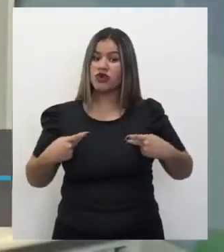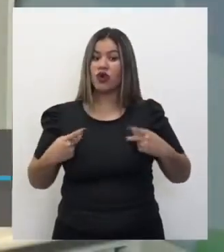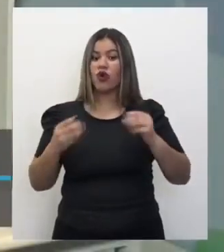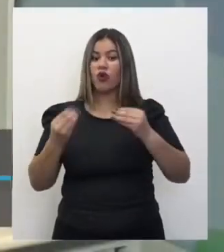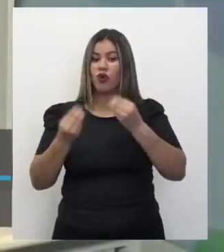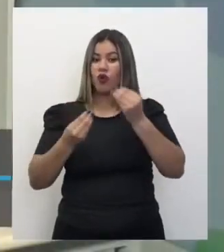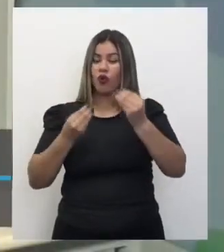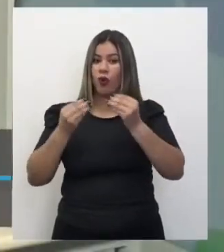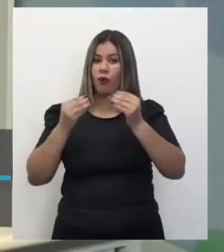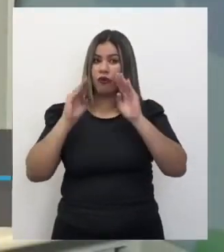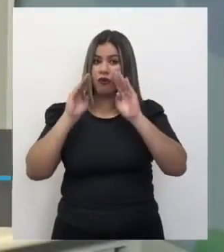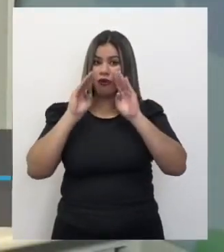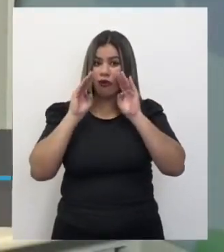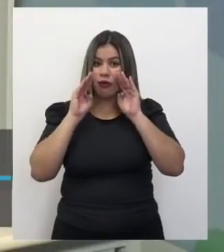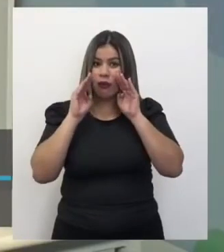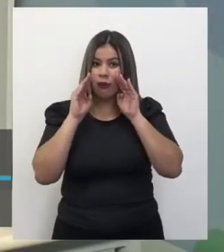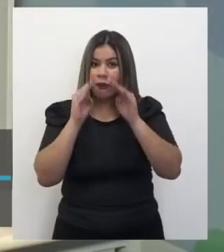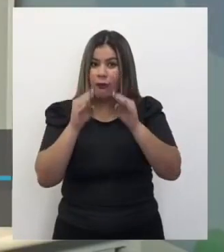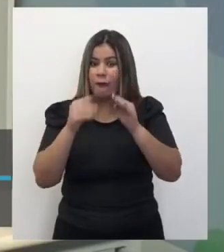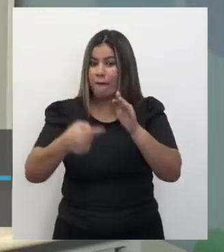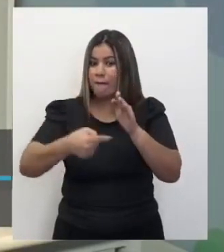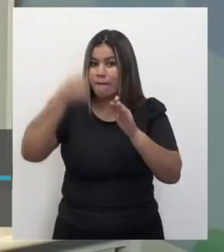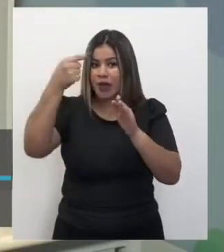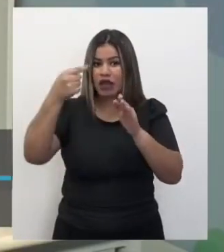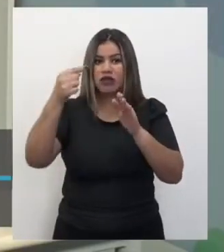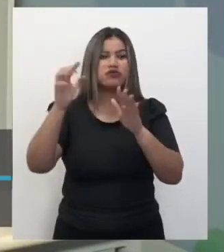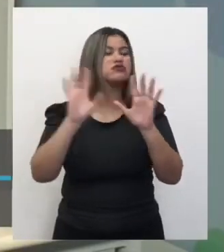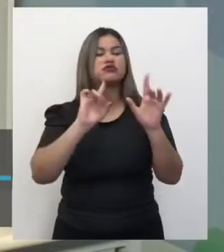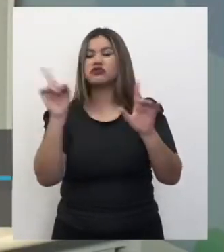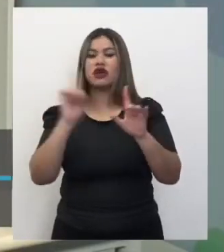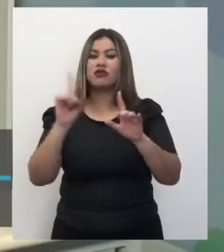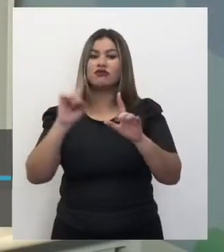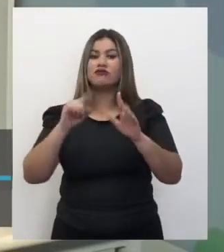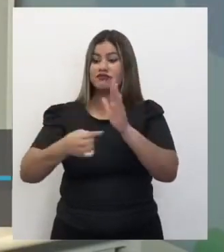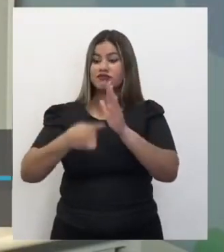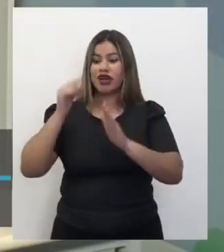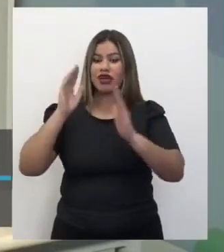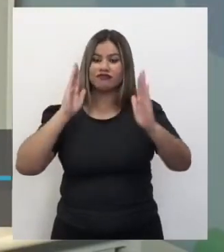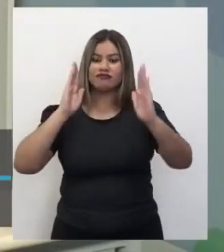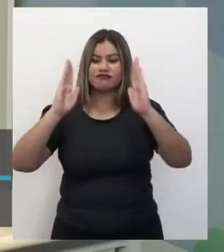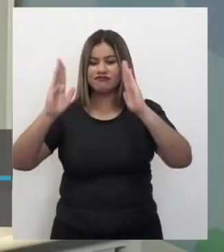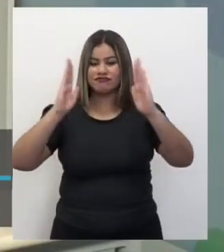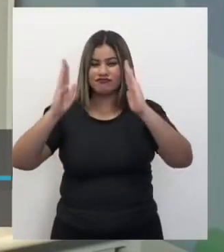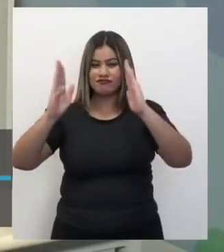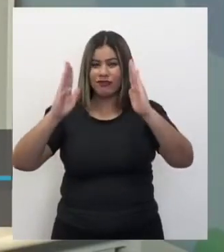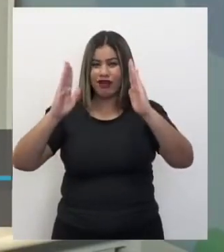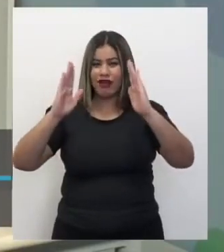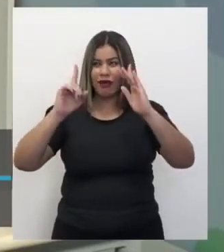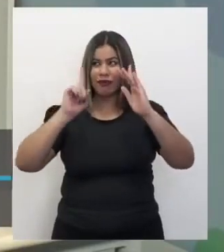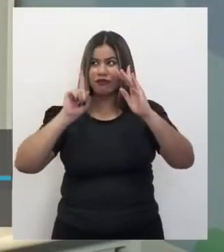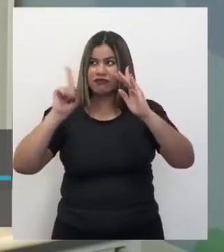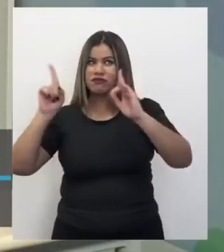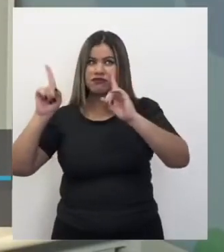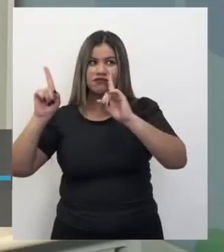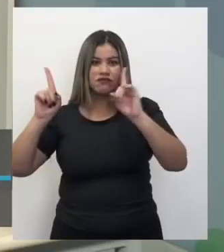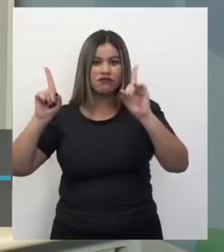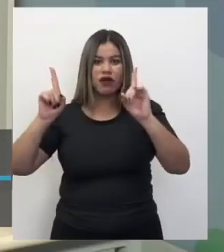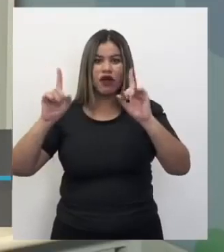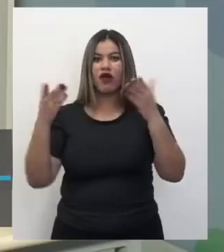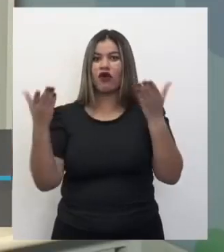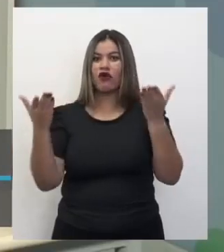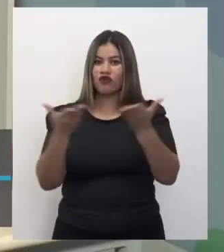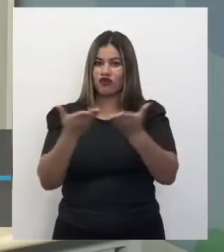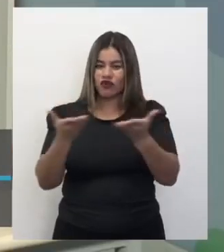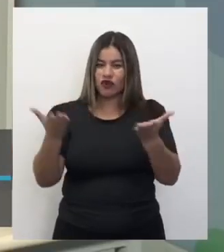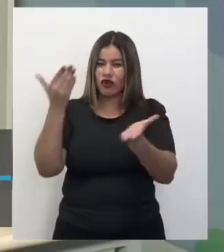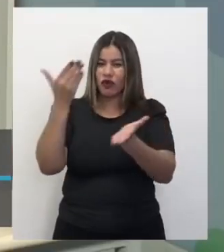o centro. É sempre primeiro as laterais, no olho humano. Vocês podem, a partir de agora, vocês